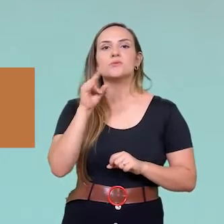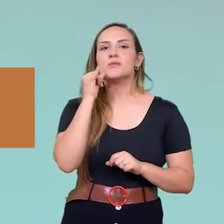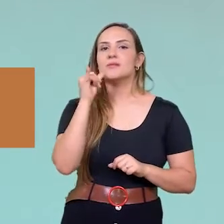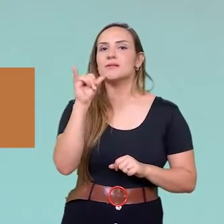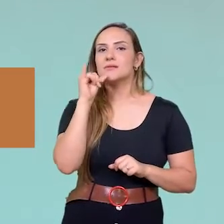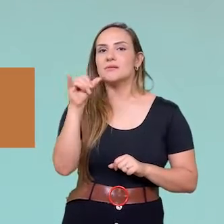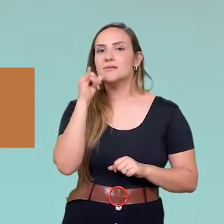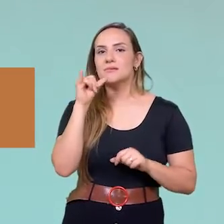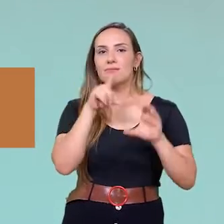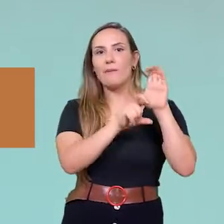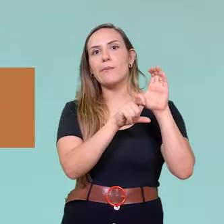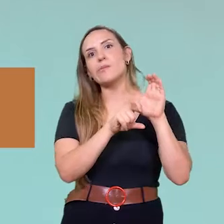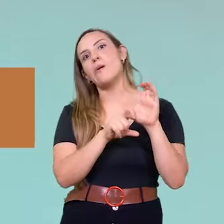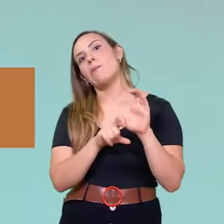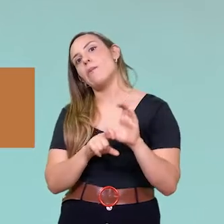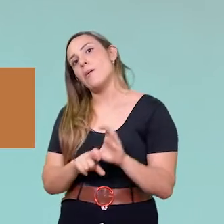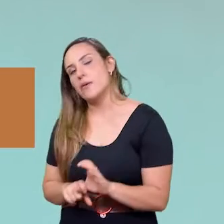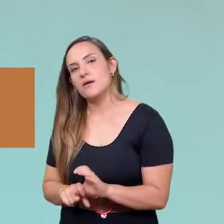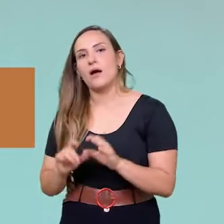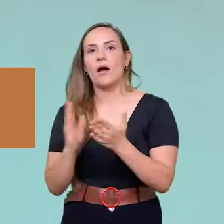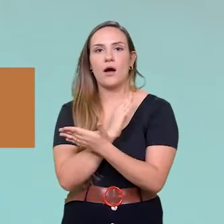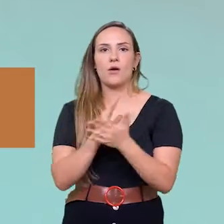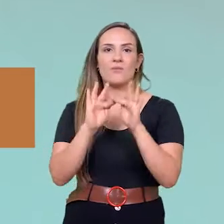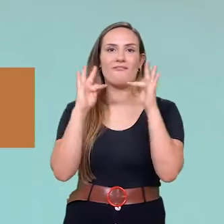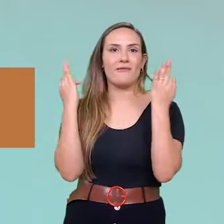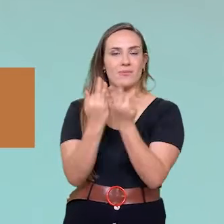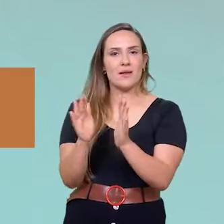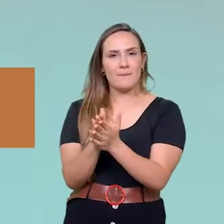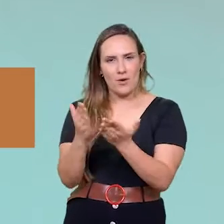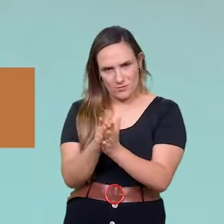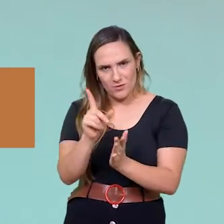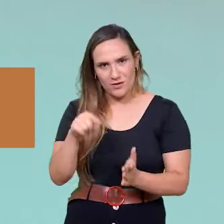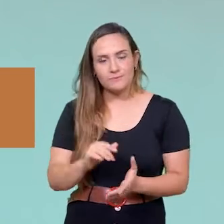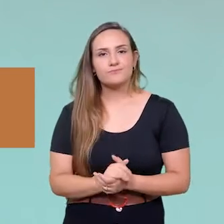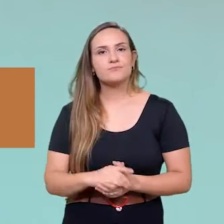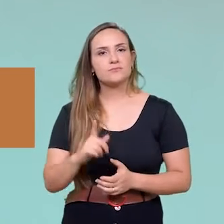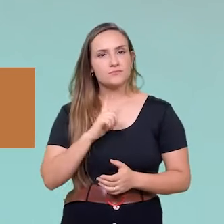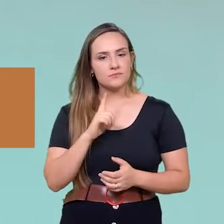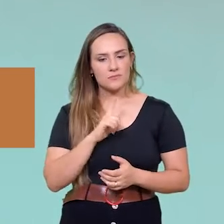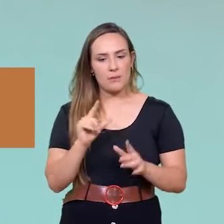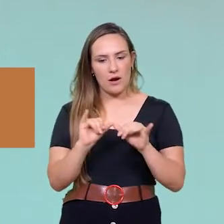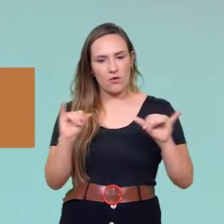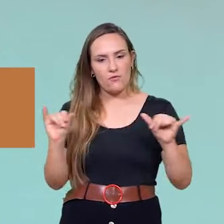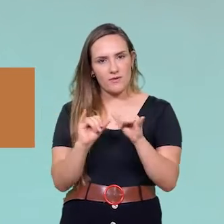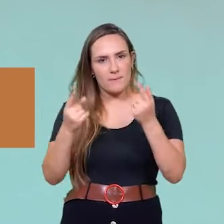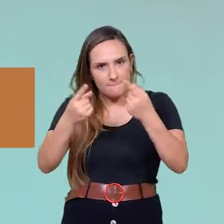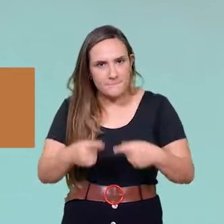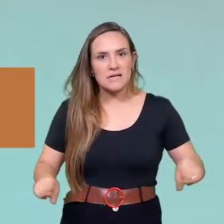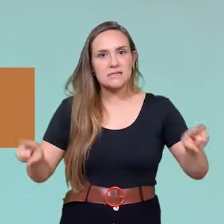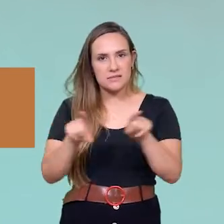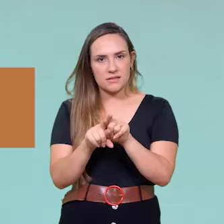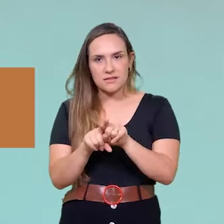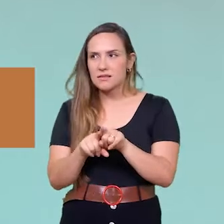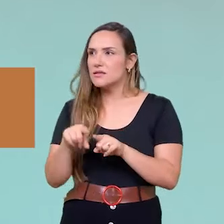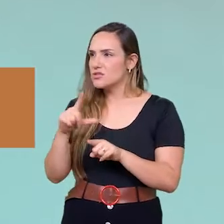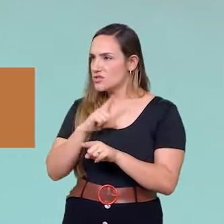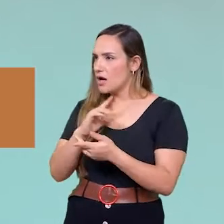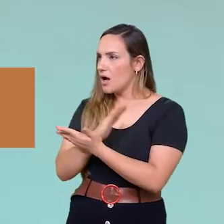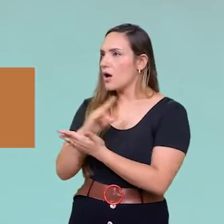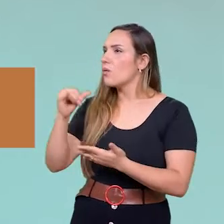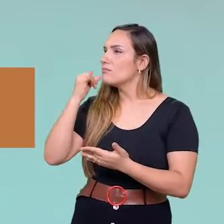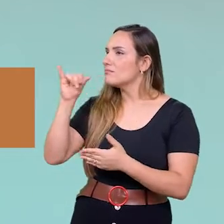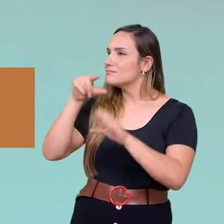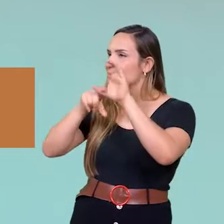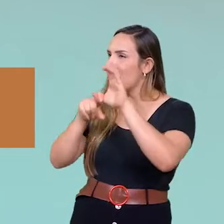energia elétrica e o endividamento das famílias, em situação de vulnerabilidade. Uma campanha da Defensoria e parceiros chegou a negociar contas de